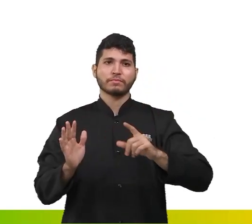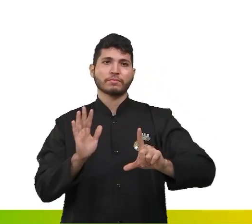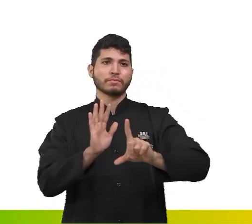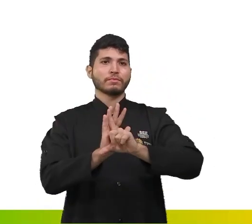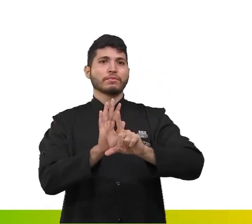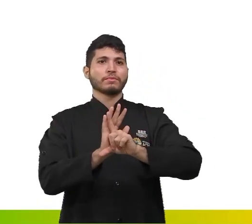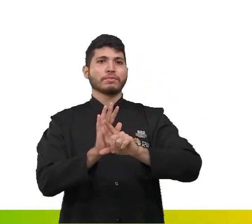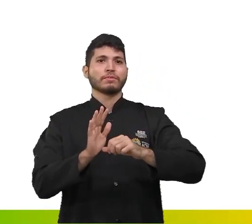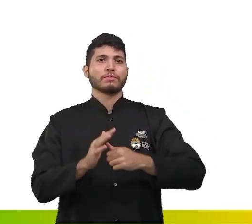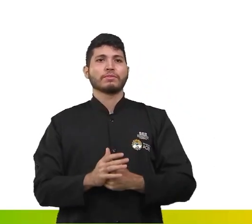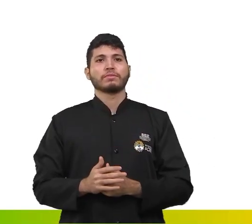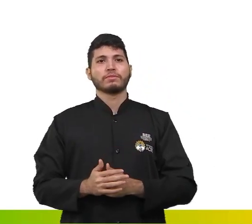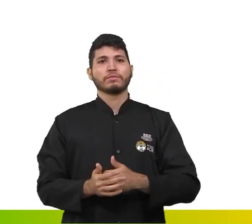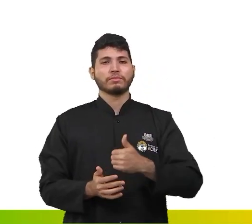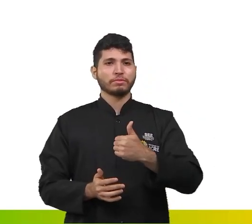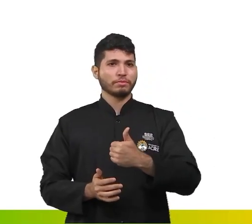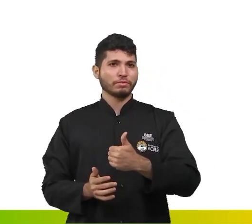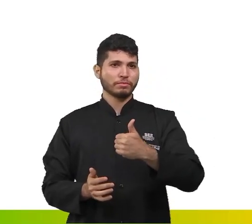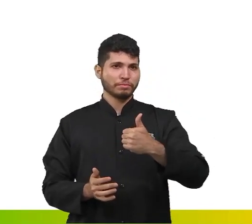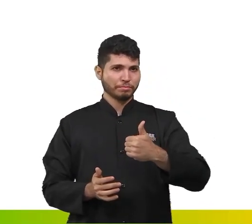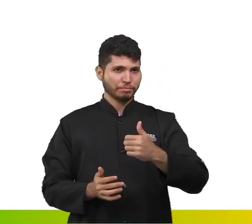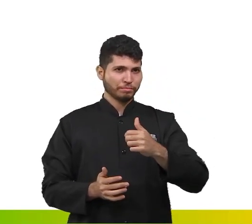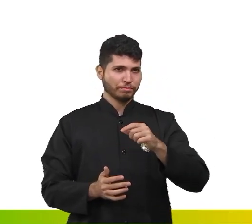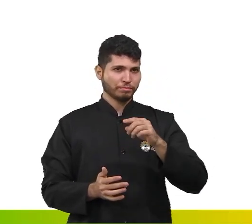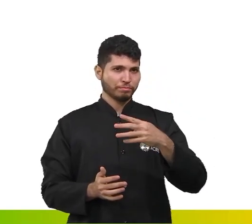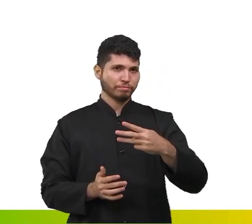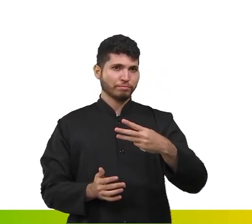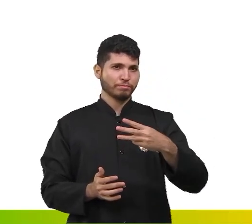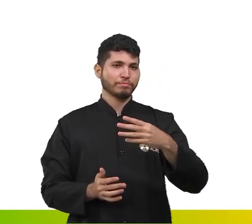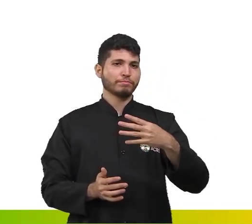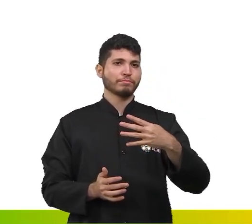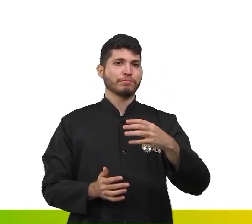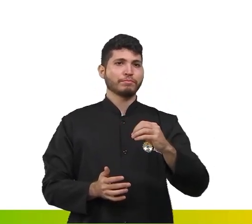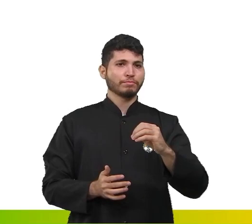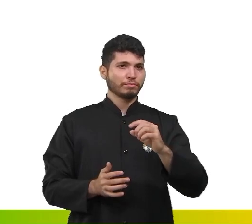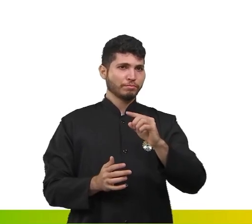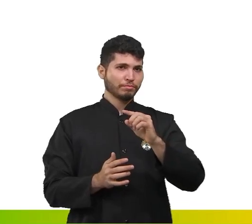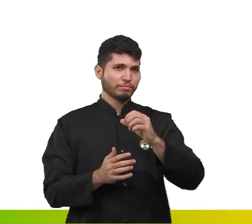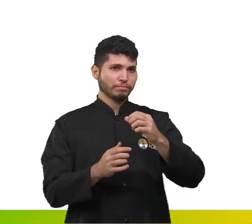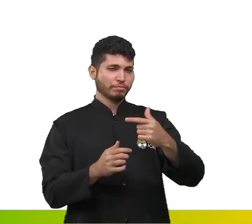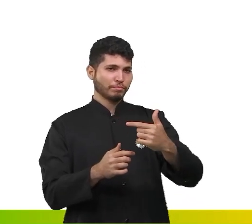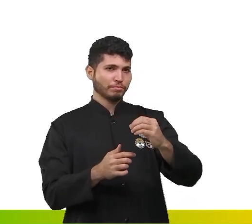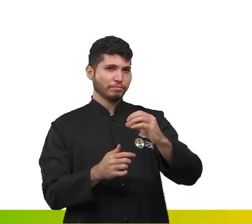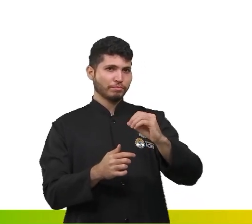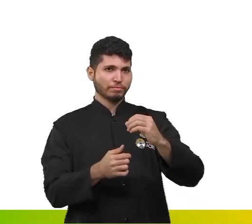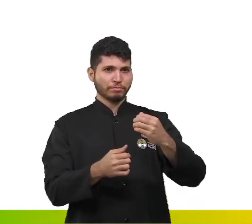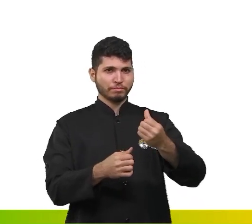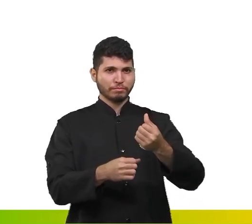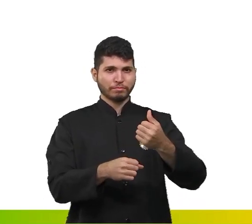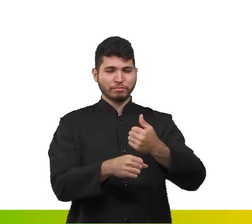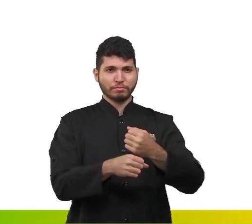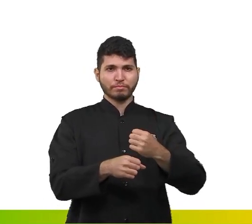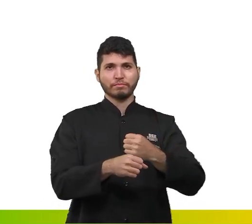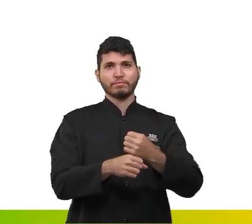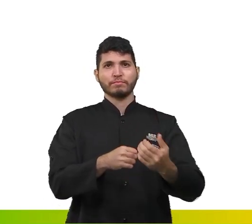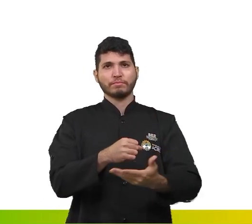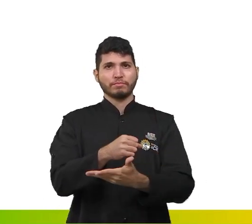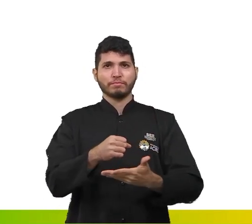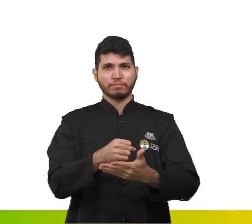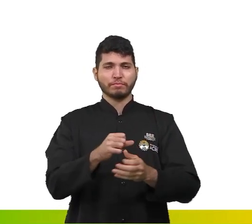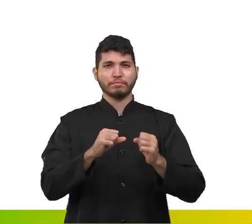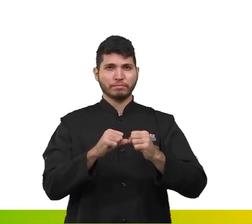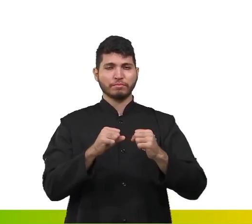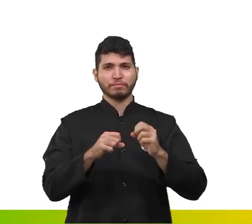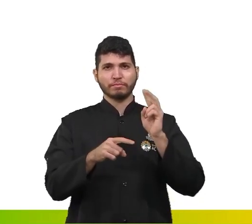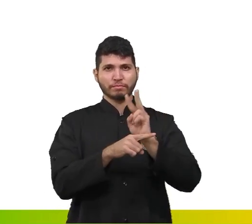conhecida como Lei Maria da Penha, é o principal marco jurídico na defesa da mulher. Antes